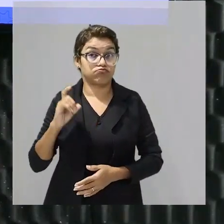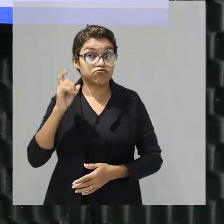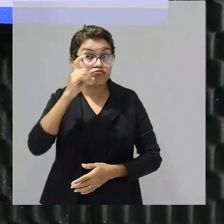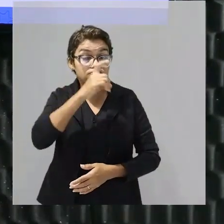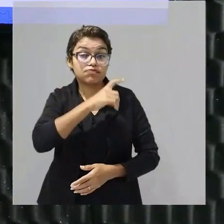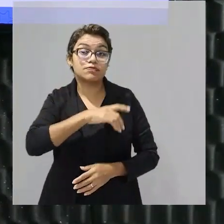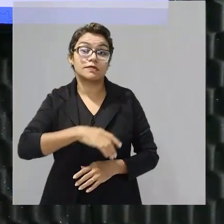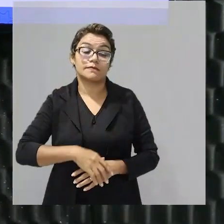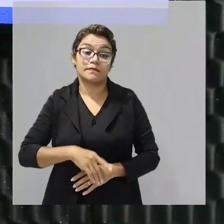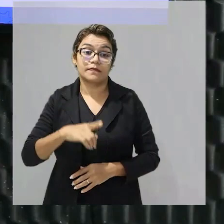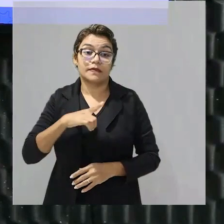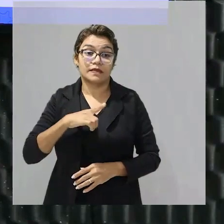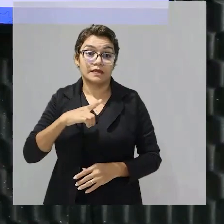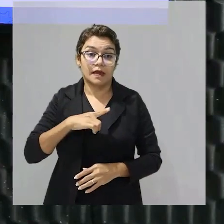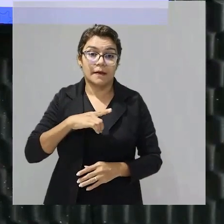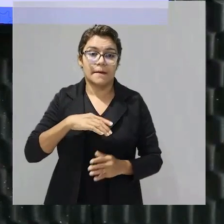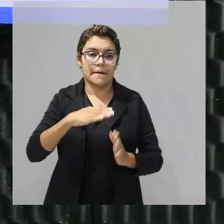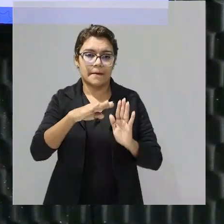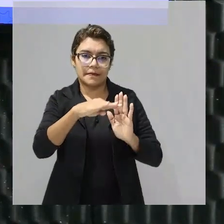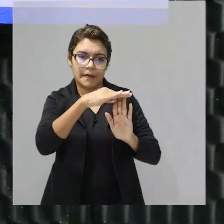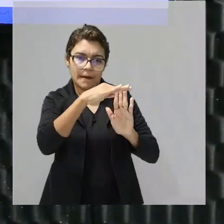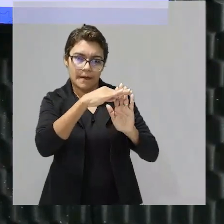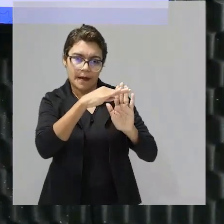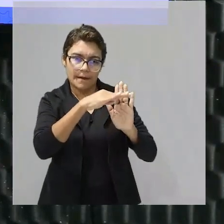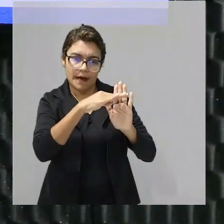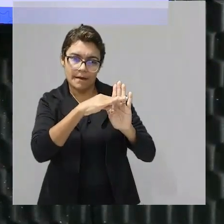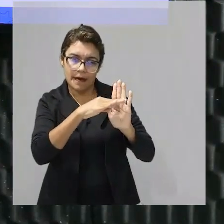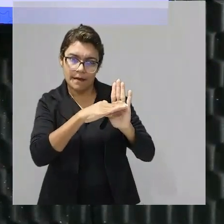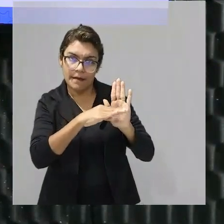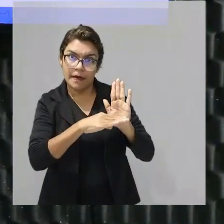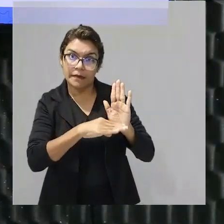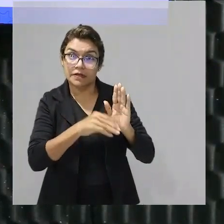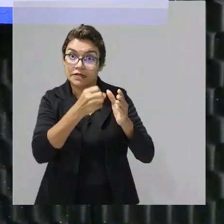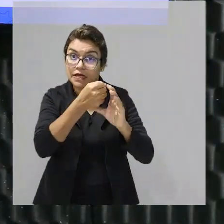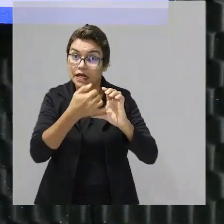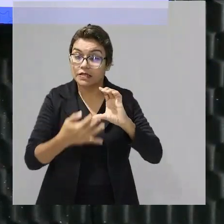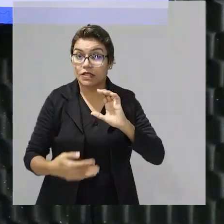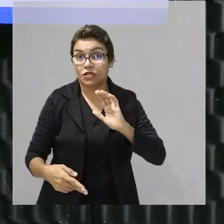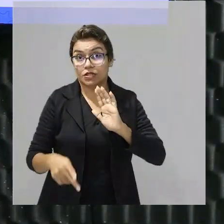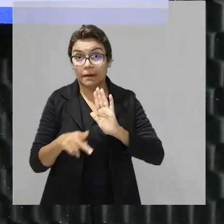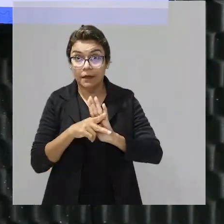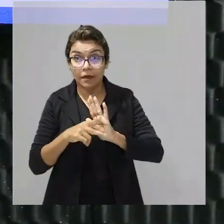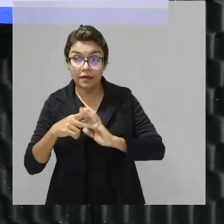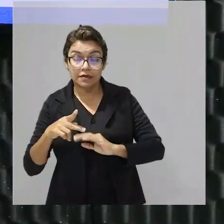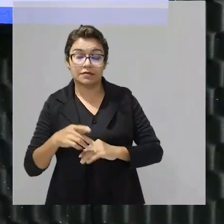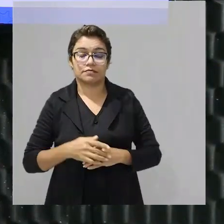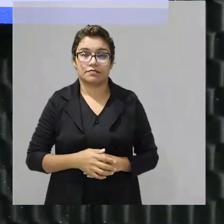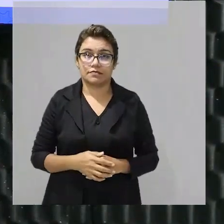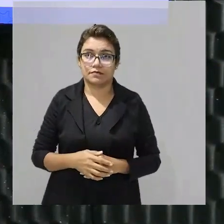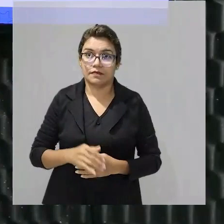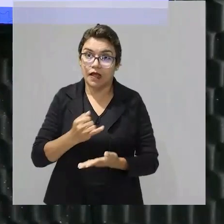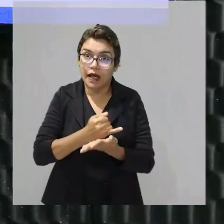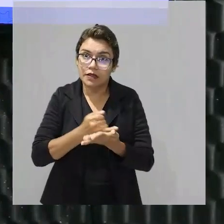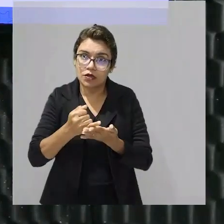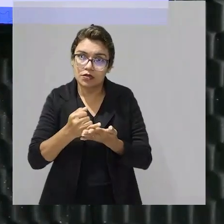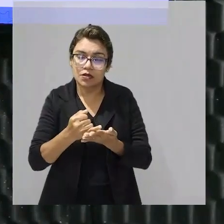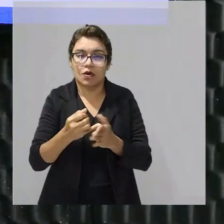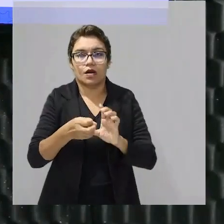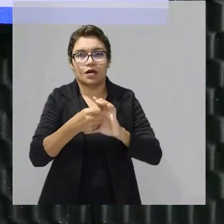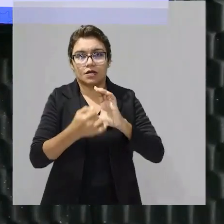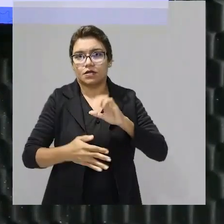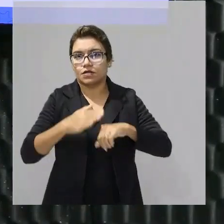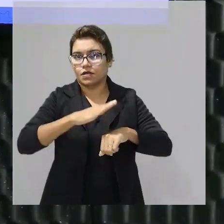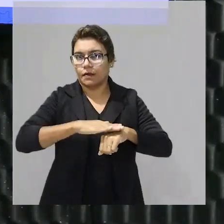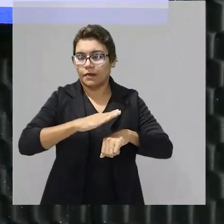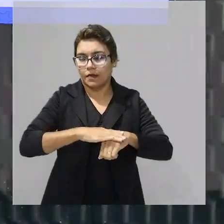informação. Então, já deixou aí também o detalhamento, né? Então, turma, para a gente finalizar a nossa aula de